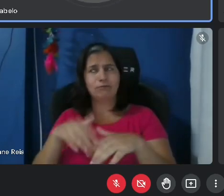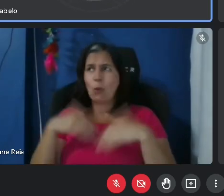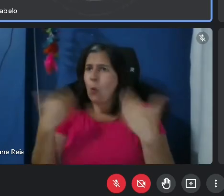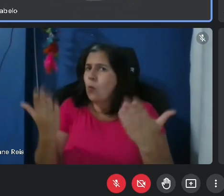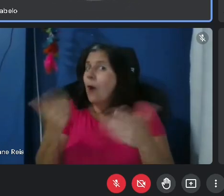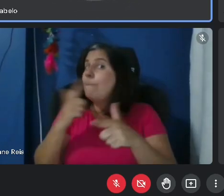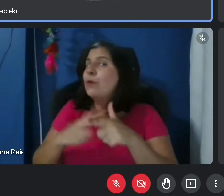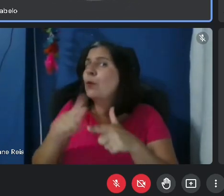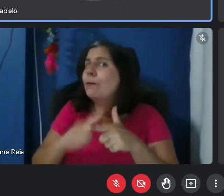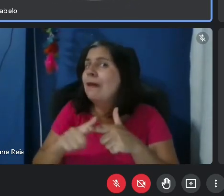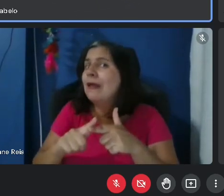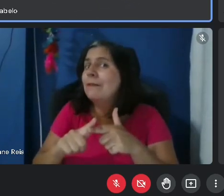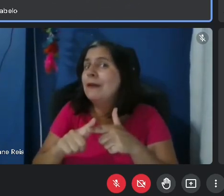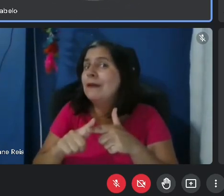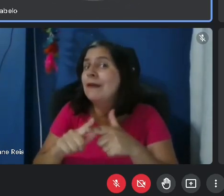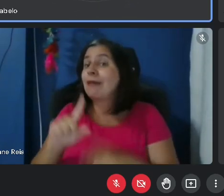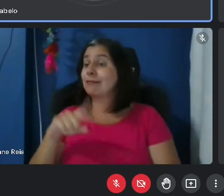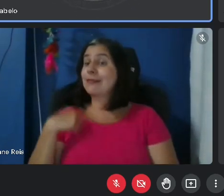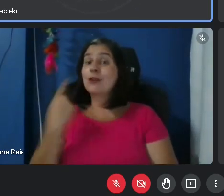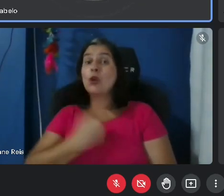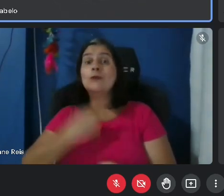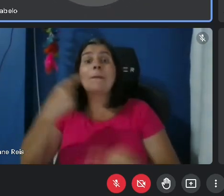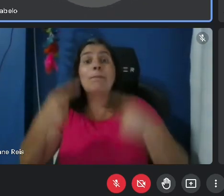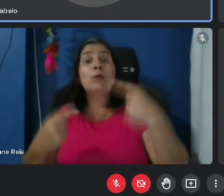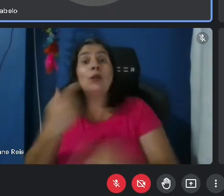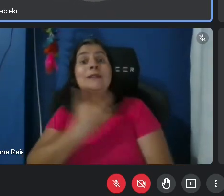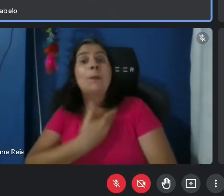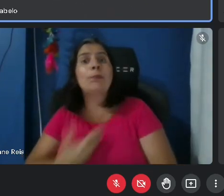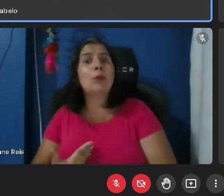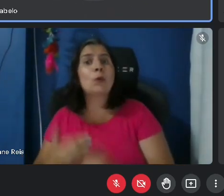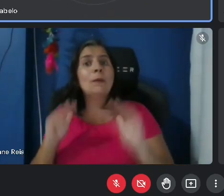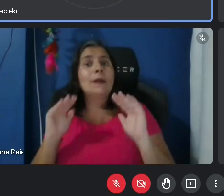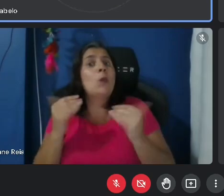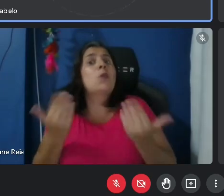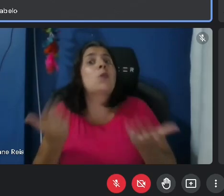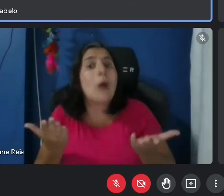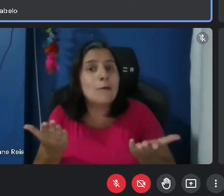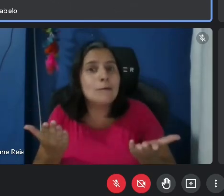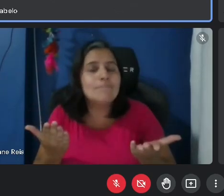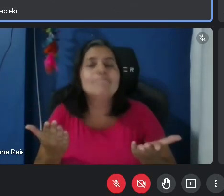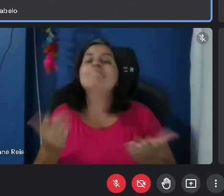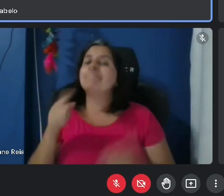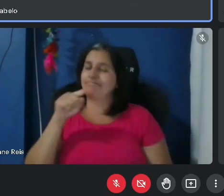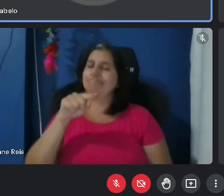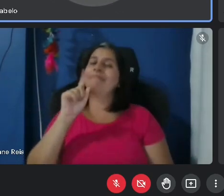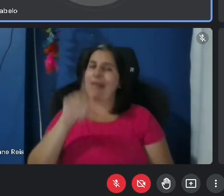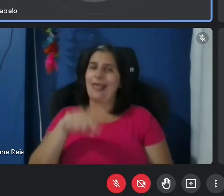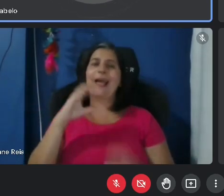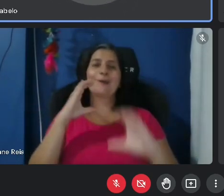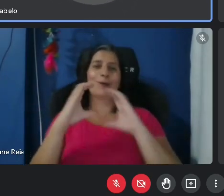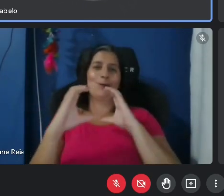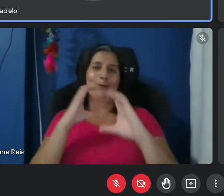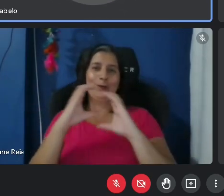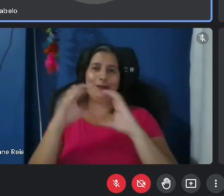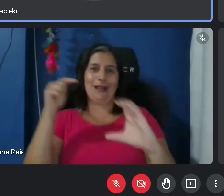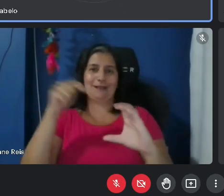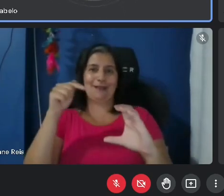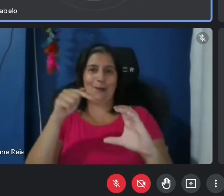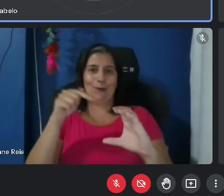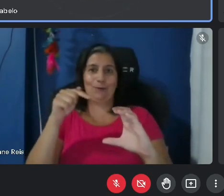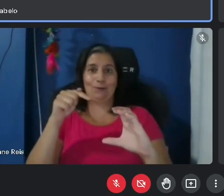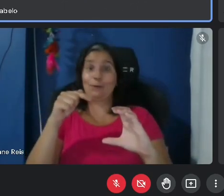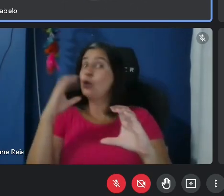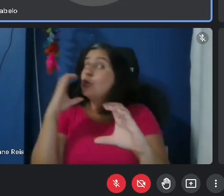começou esse problema, né? Os problemas. Quais problemas? Quais são os problemas da